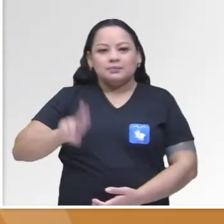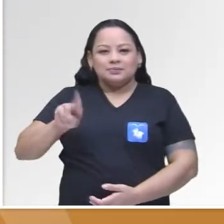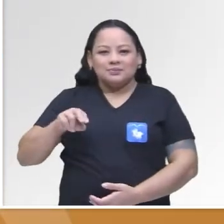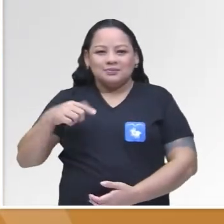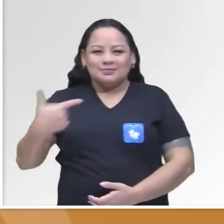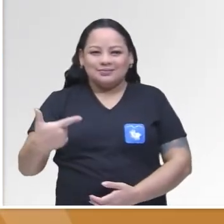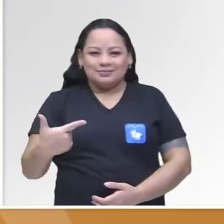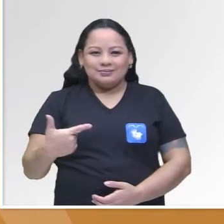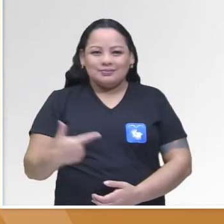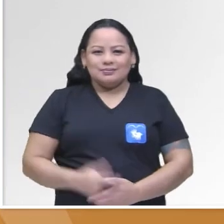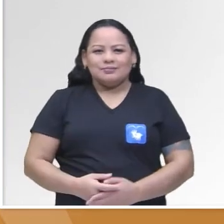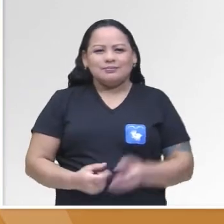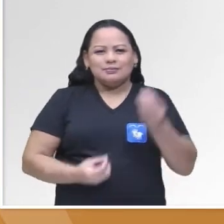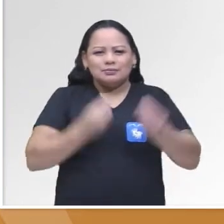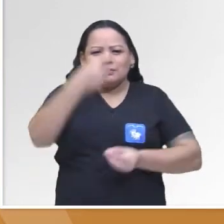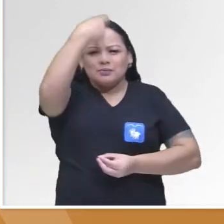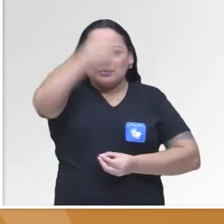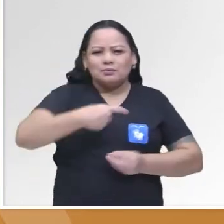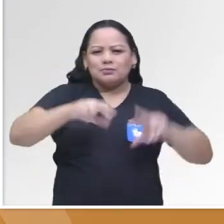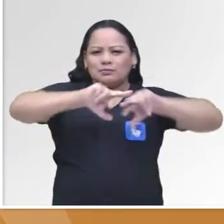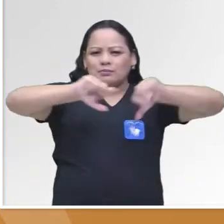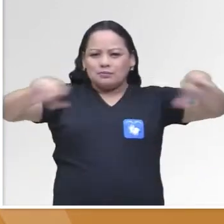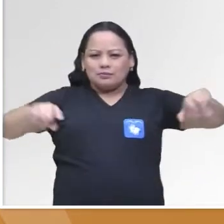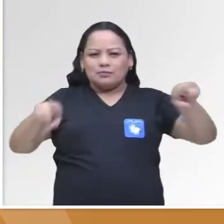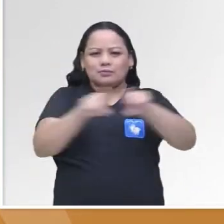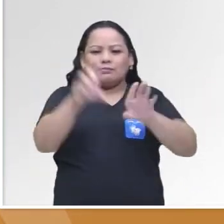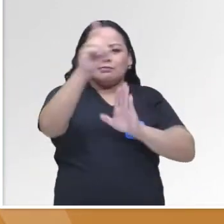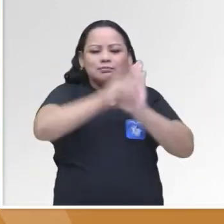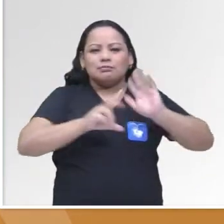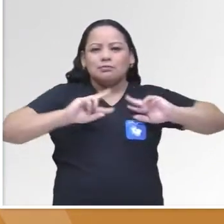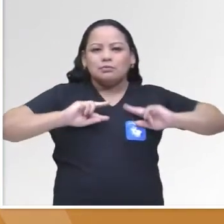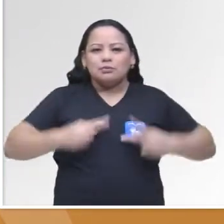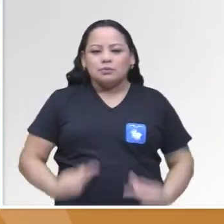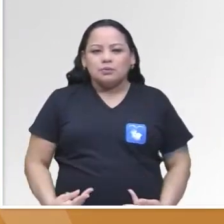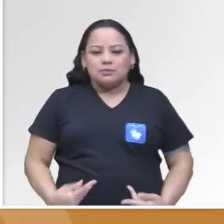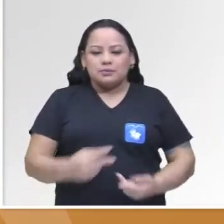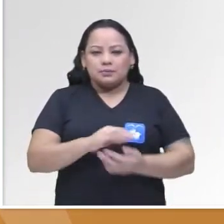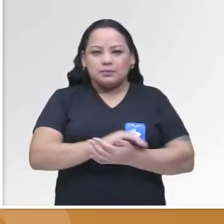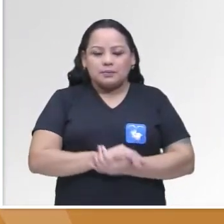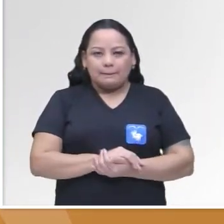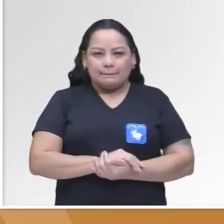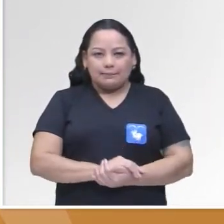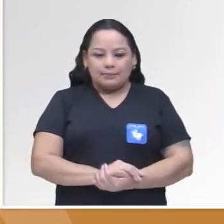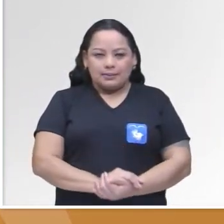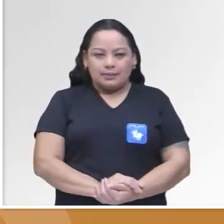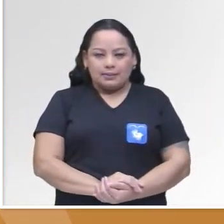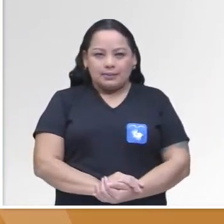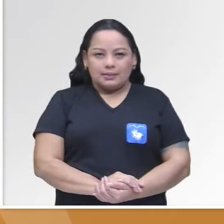Unidade 2, Identidades, Diversidades e Direitos Humanos.